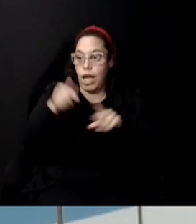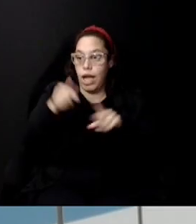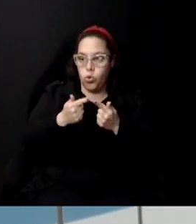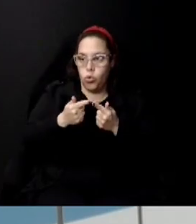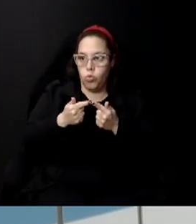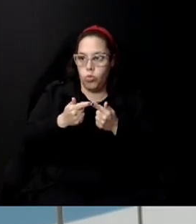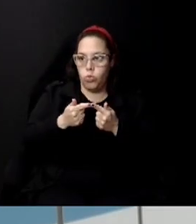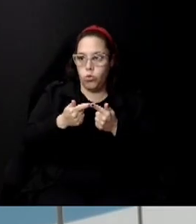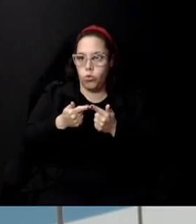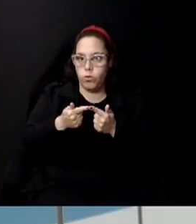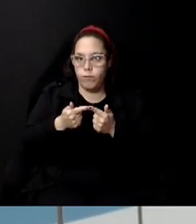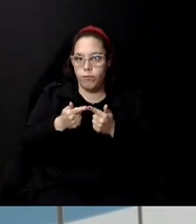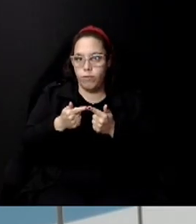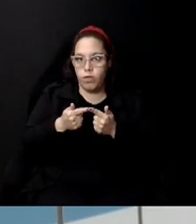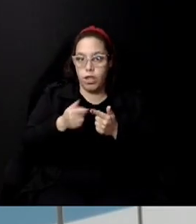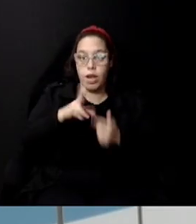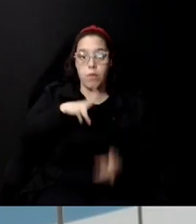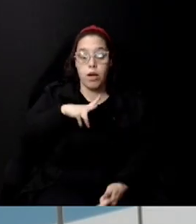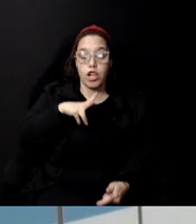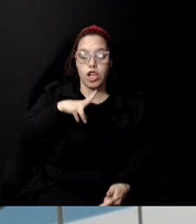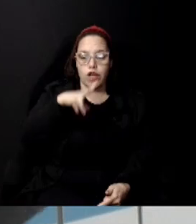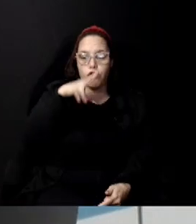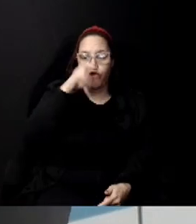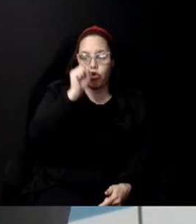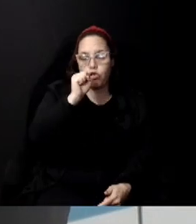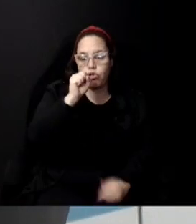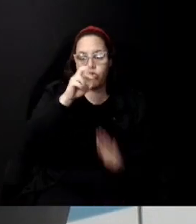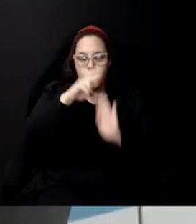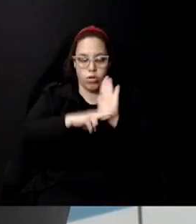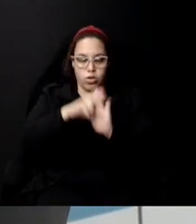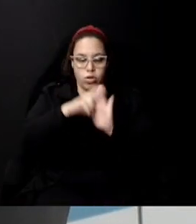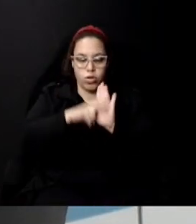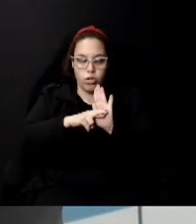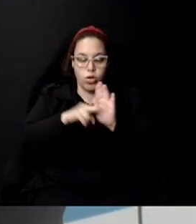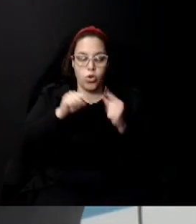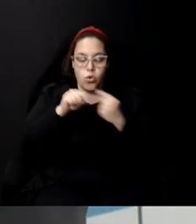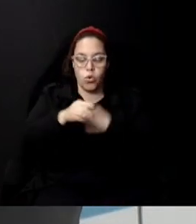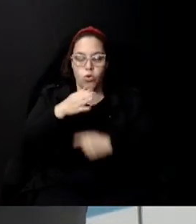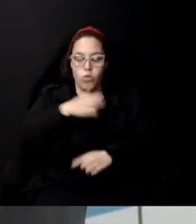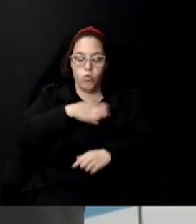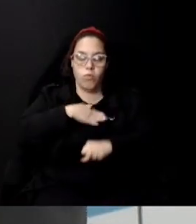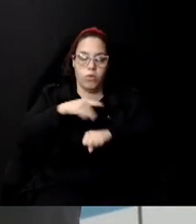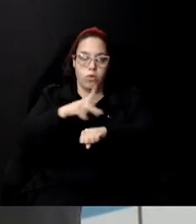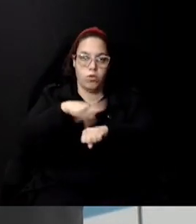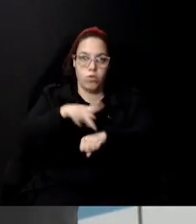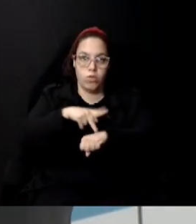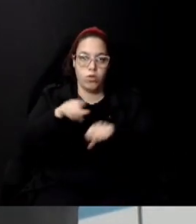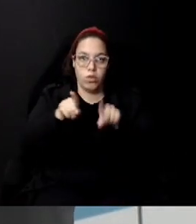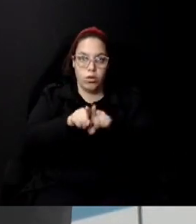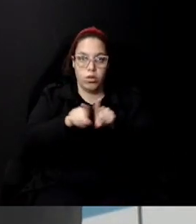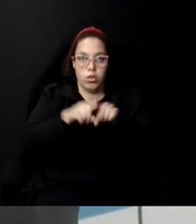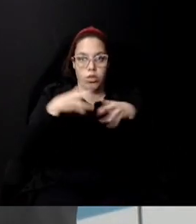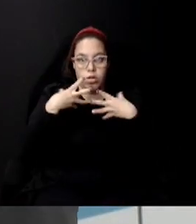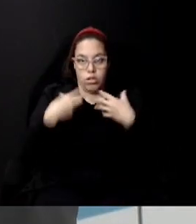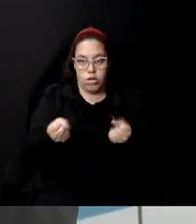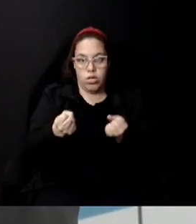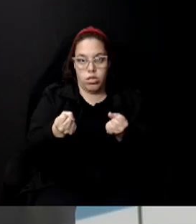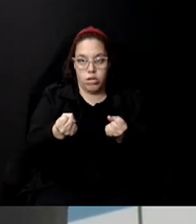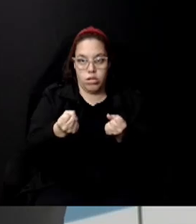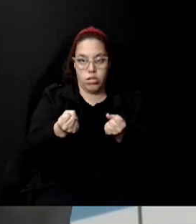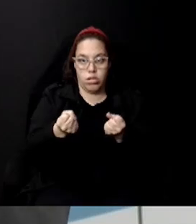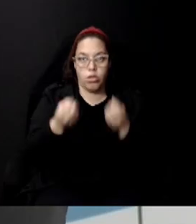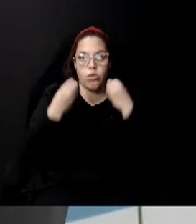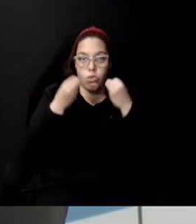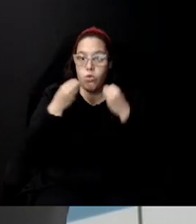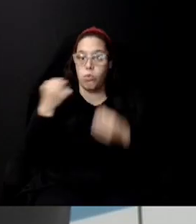ele é mais forte se os relatórios contra o meu país forem também aceitos como importantes